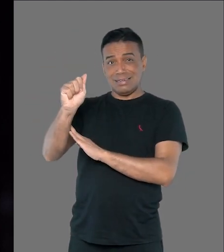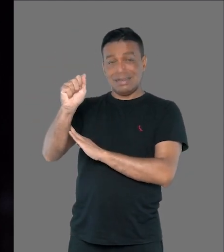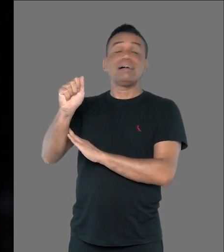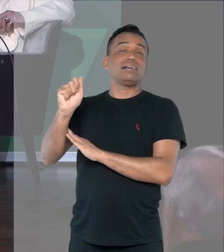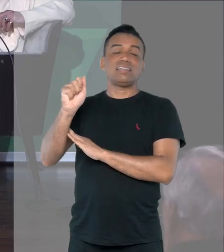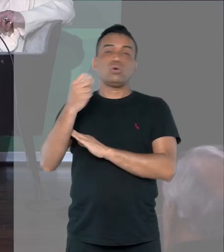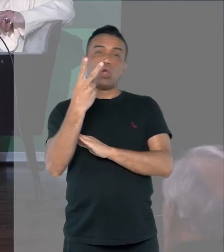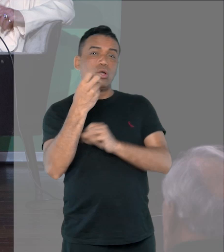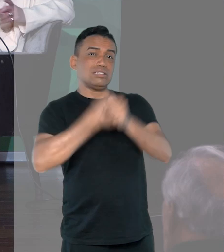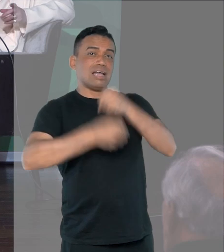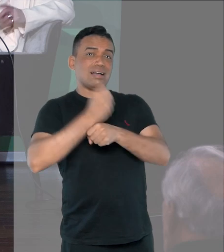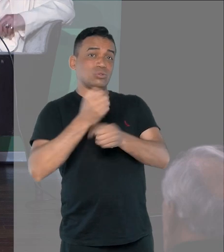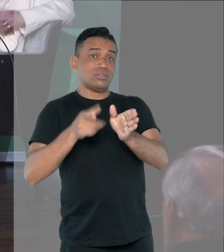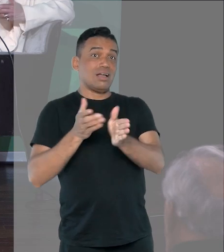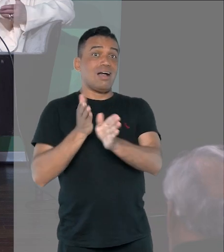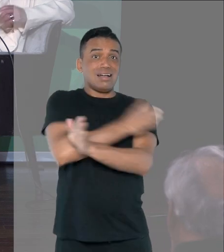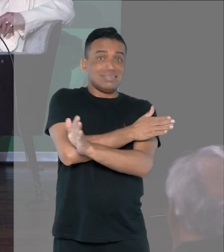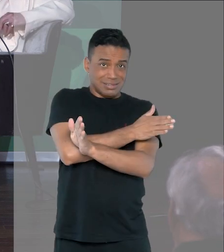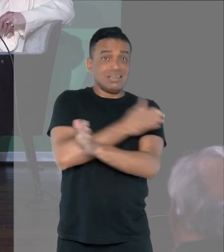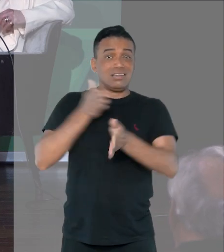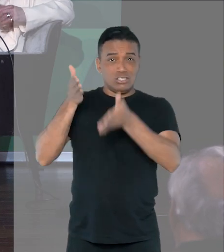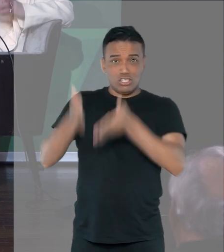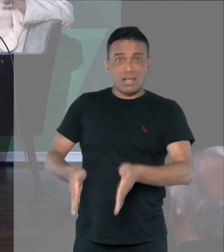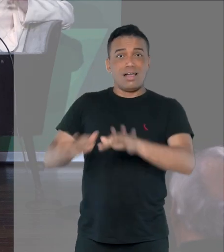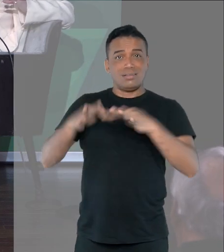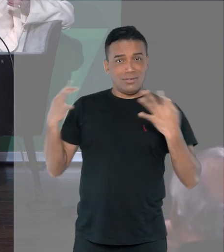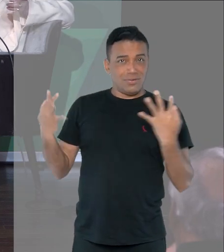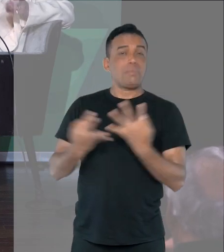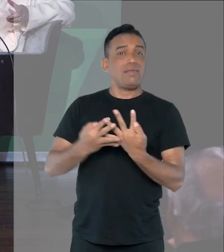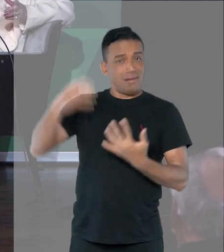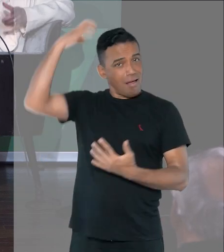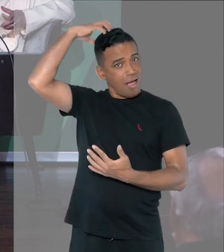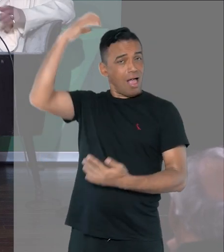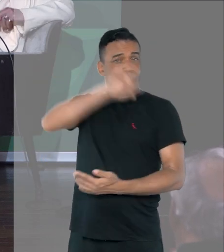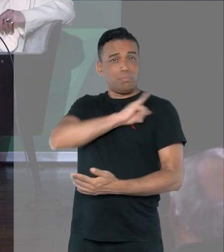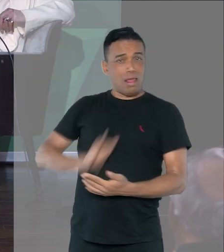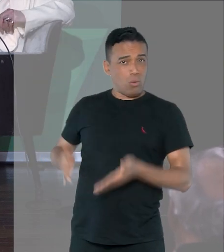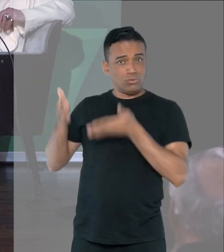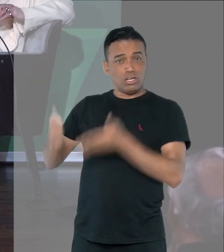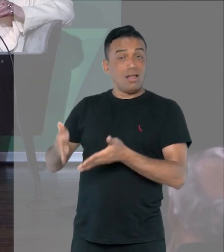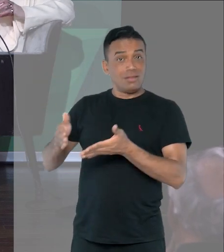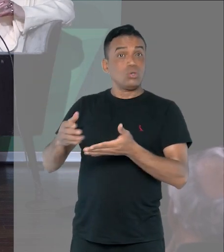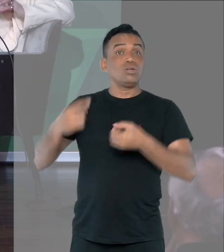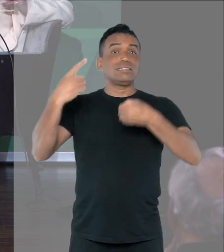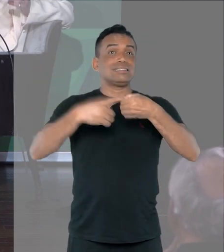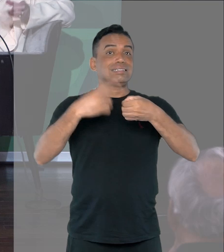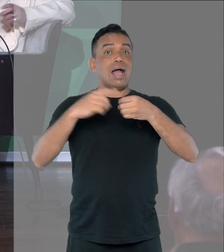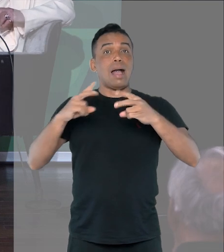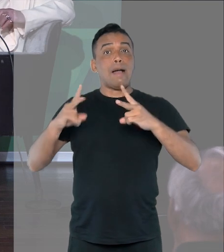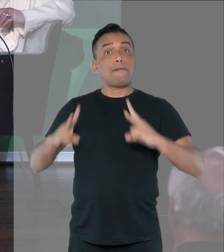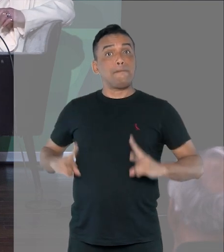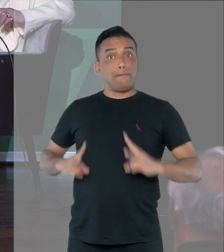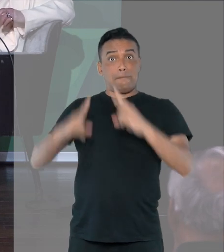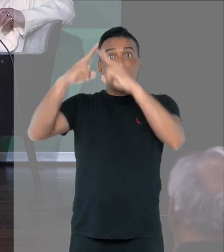da chegada da família Orleans e Bragança a Paris, tinha havido